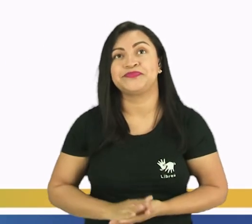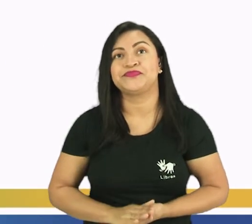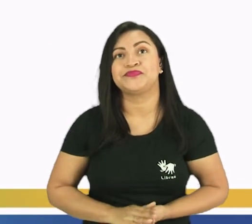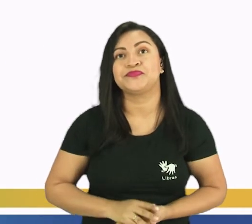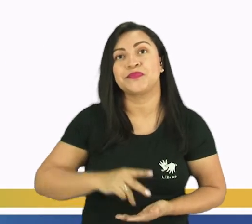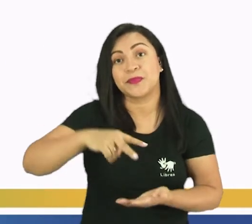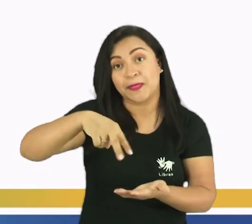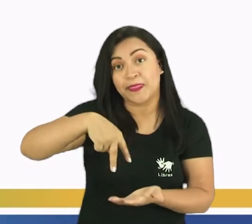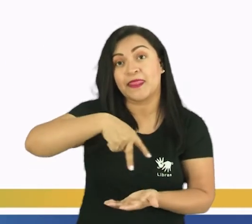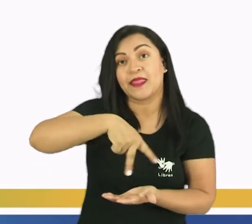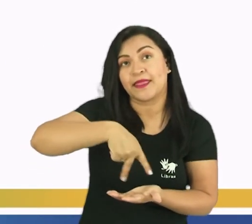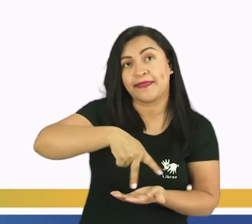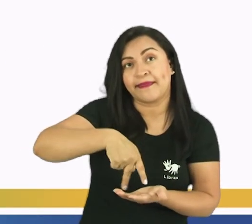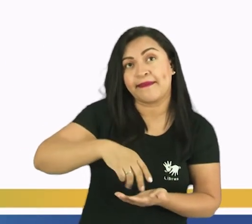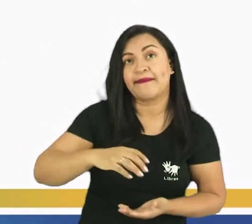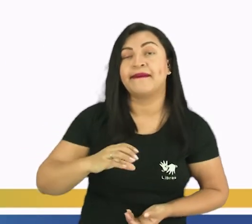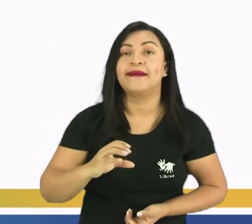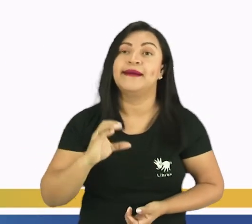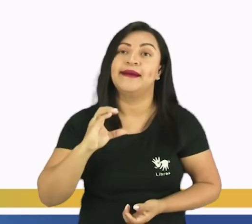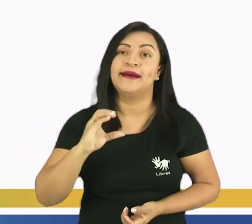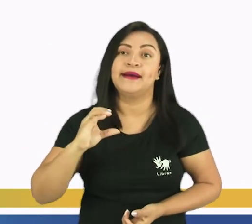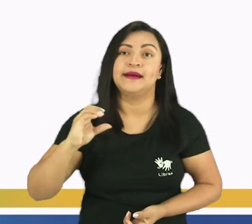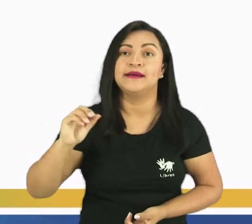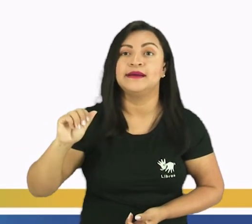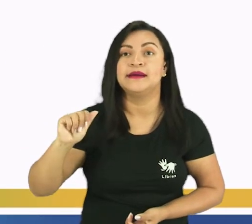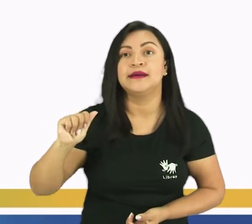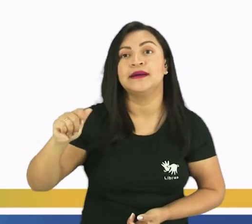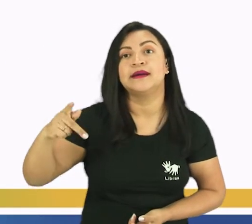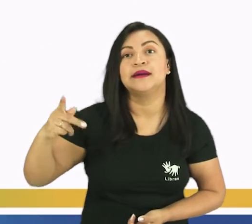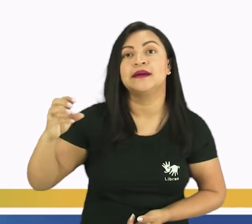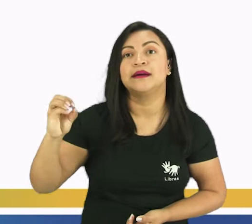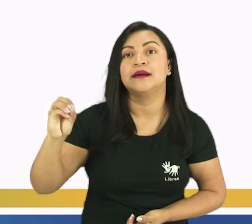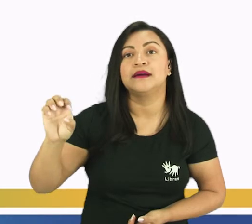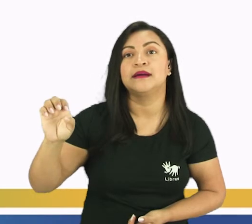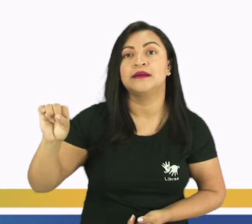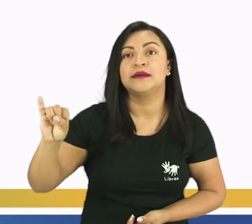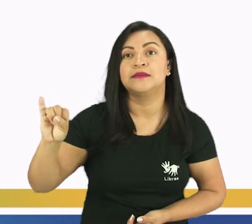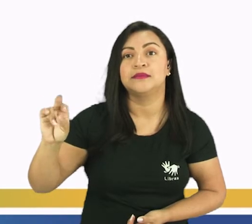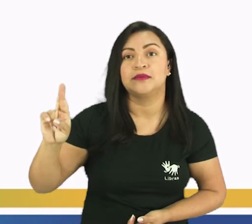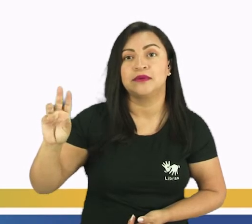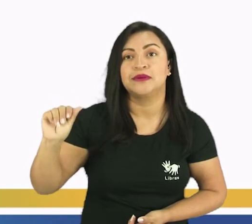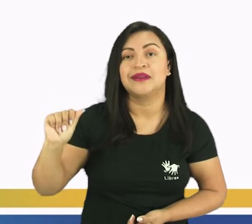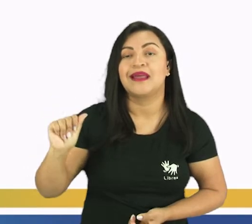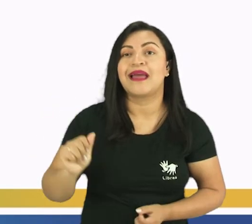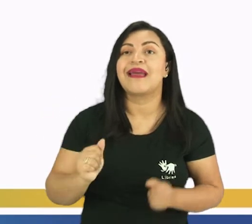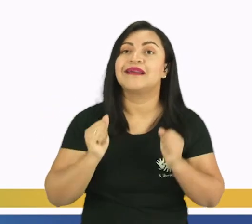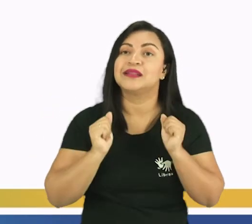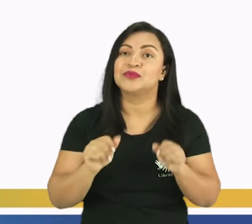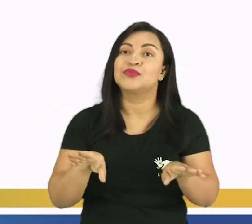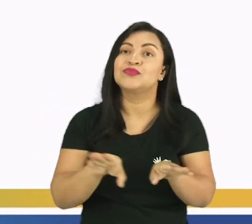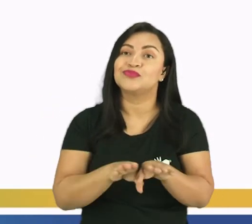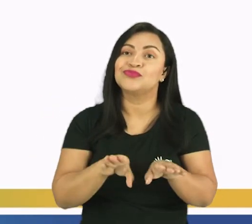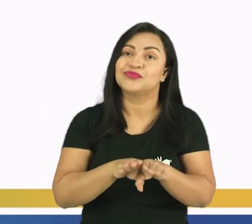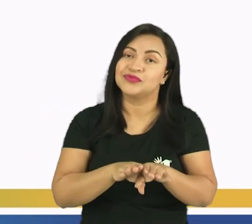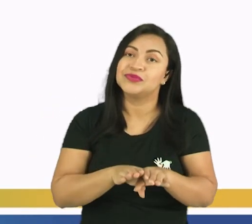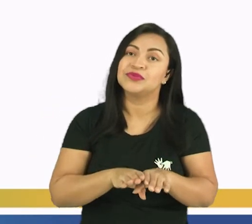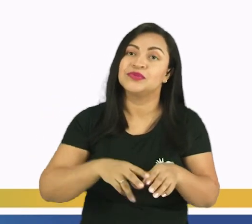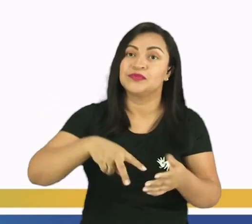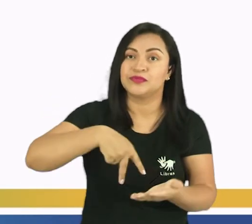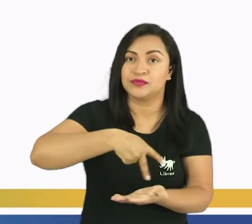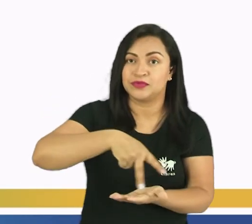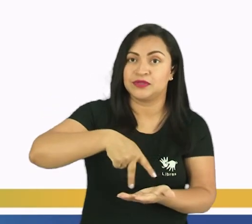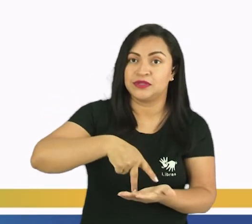capoeira. A capoeira, ela também pode ser vista como dança, mas como luta, né? E ela é